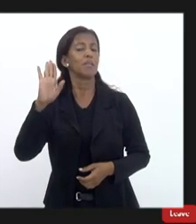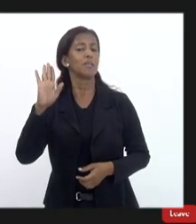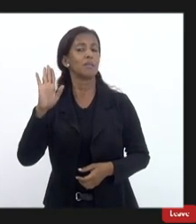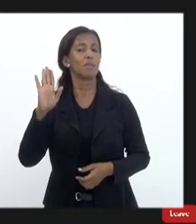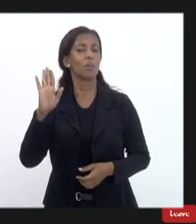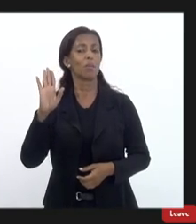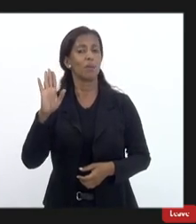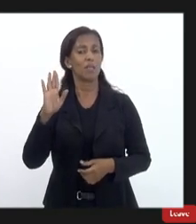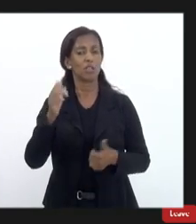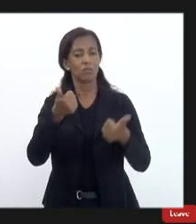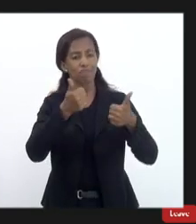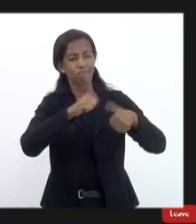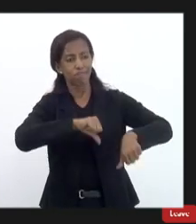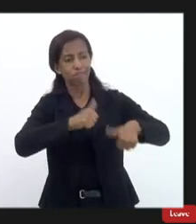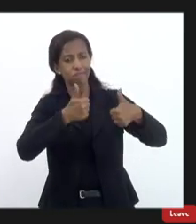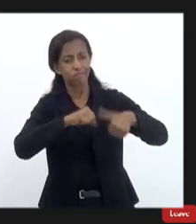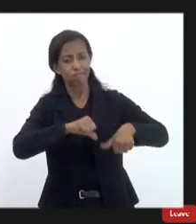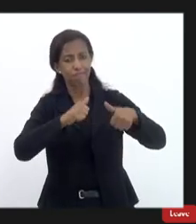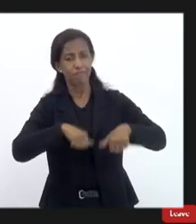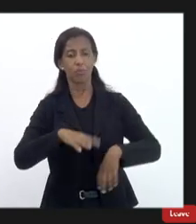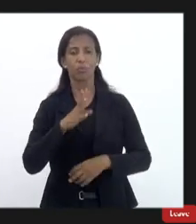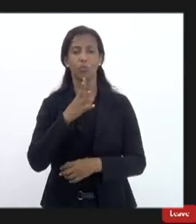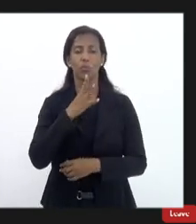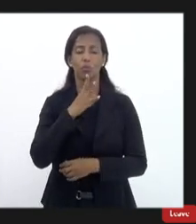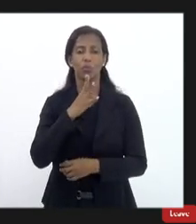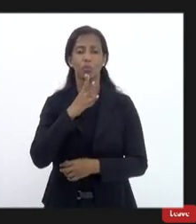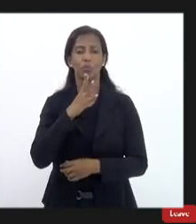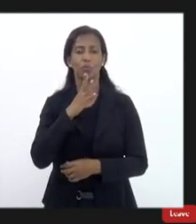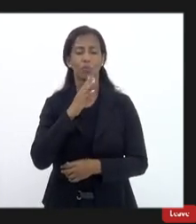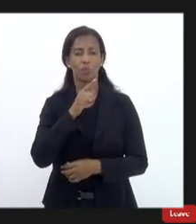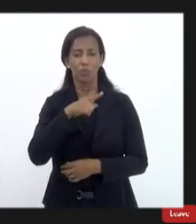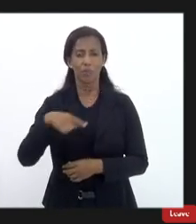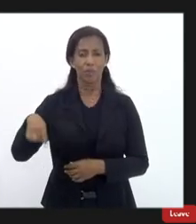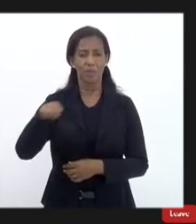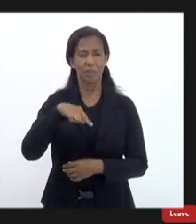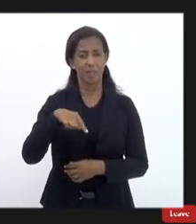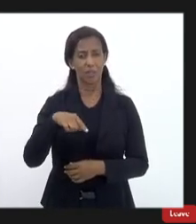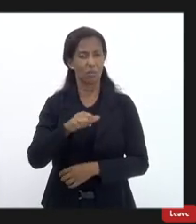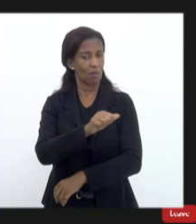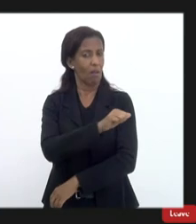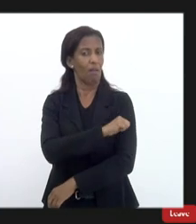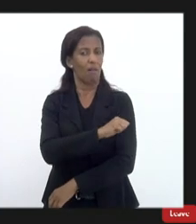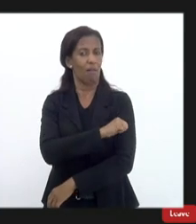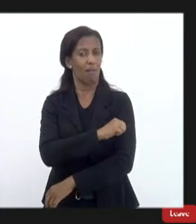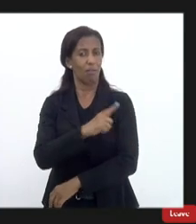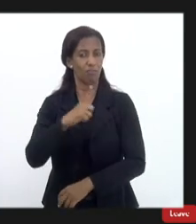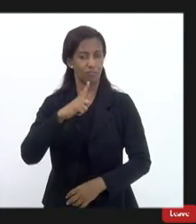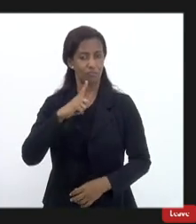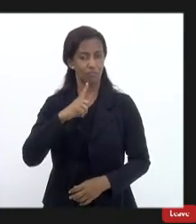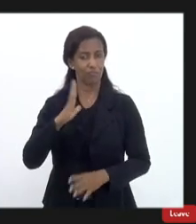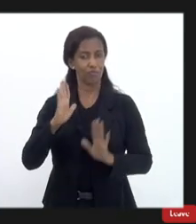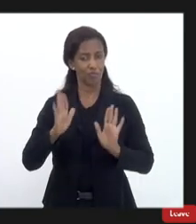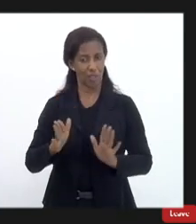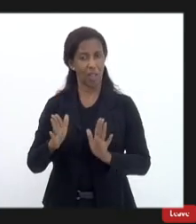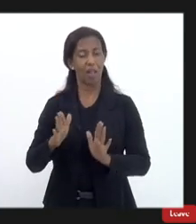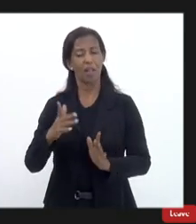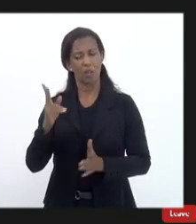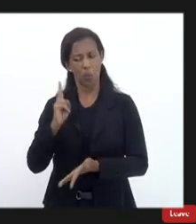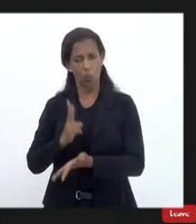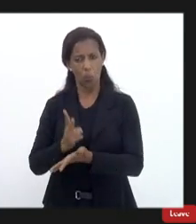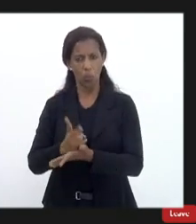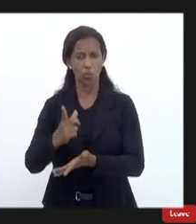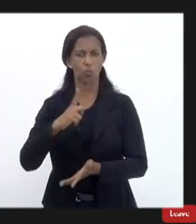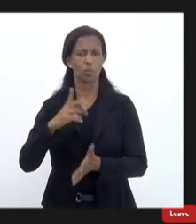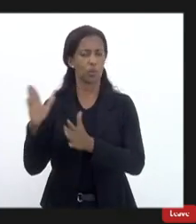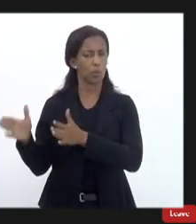no diagnóstico de conhecimento que esses nossos alunos tiveram e estão tendo durante